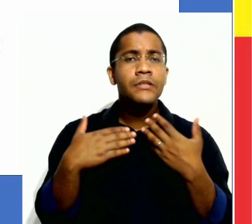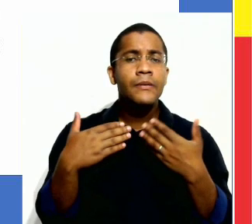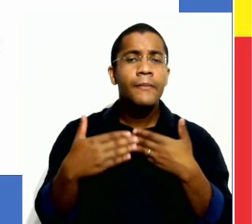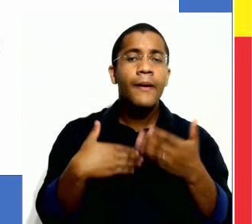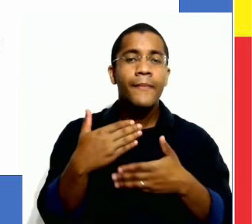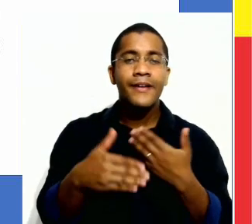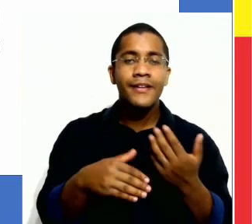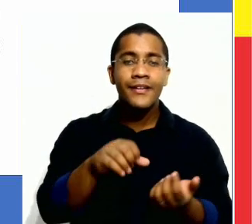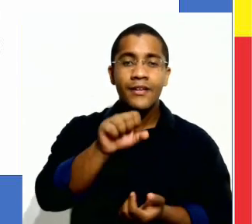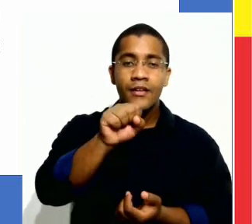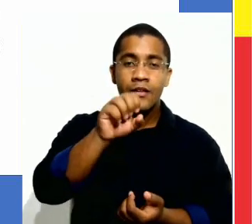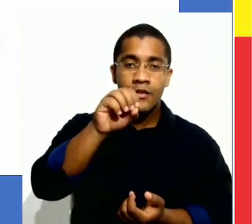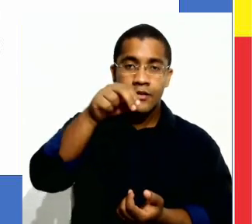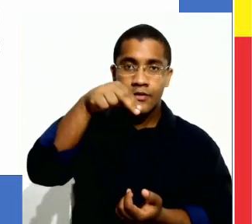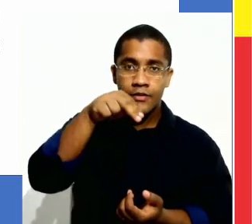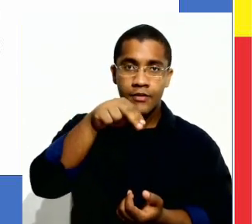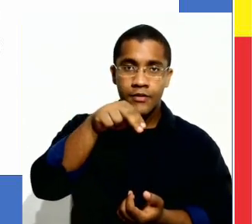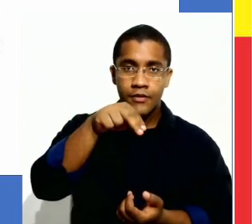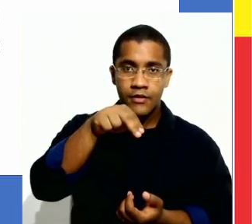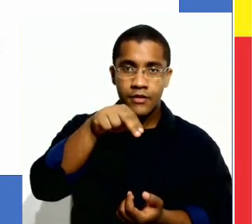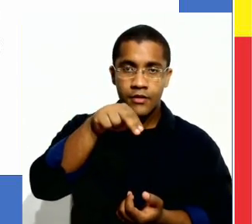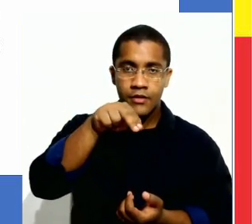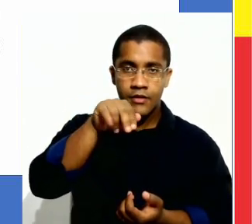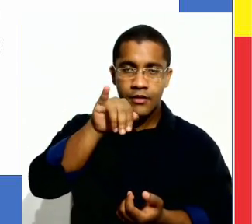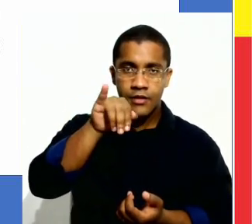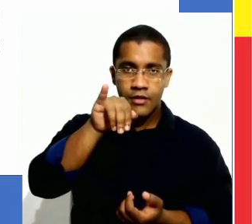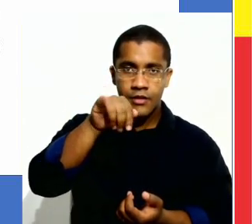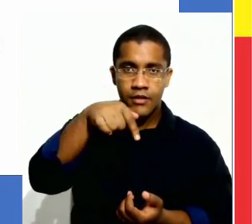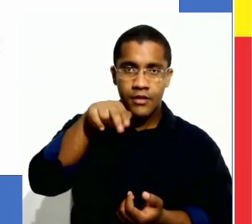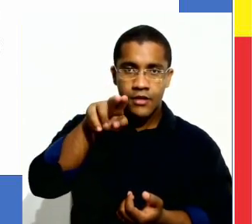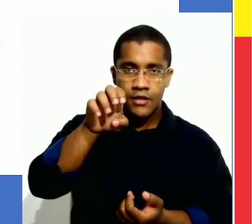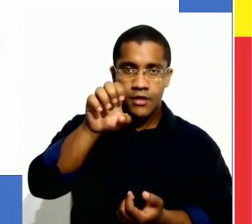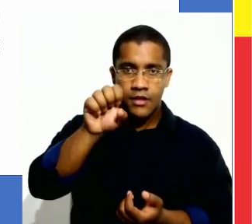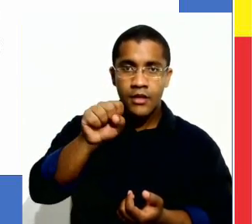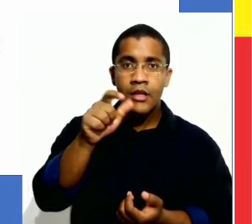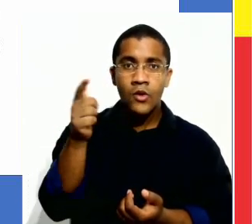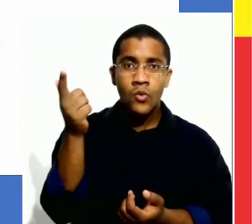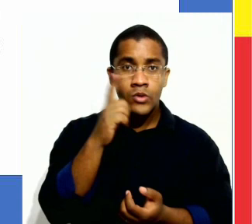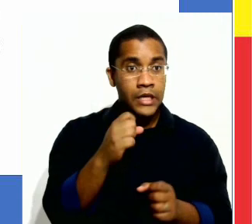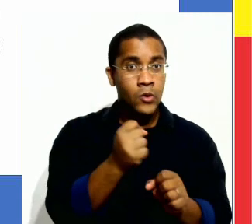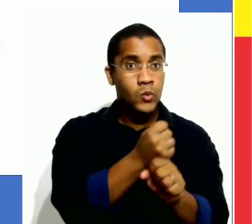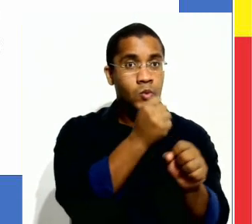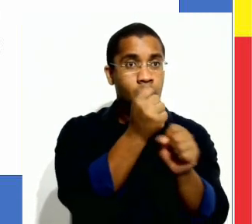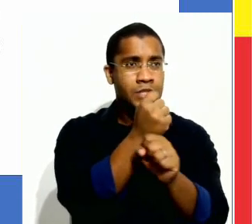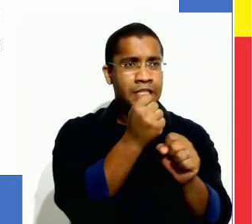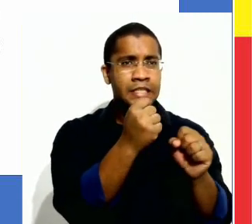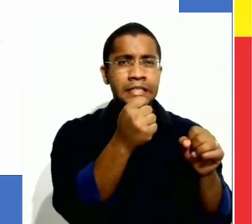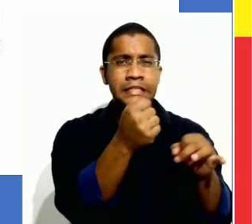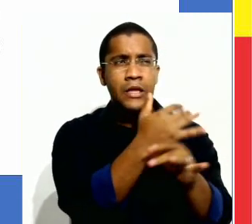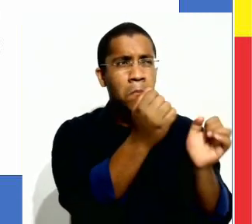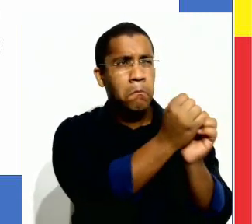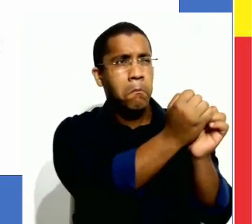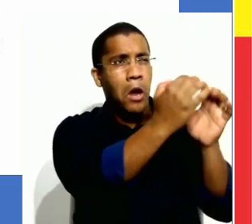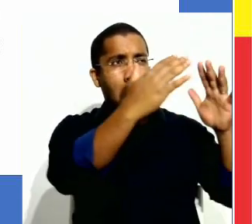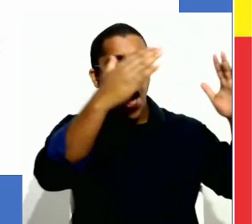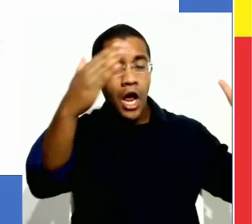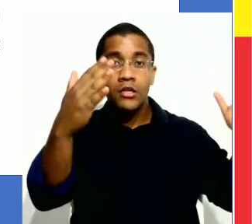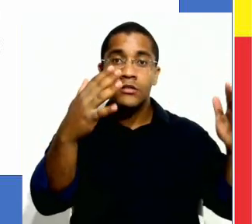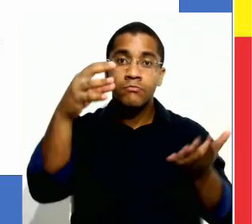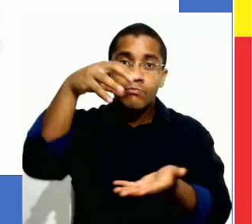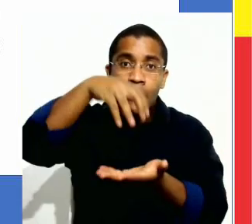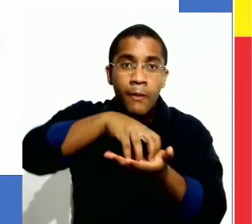aos Soninkees construir e manter enormes cidades, além de